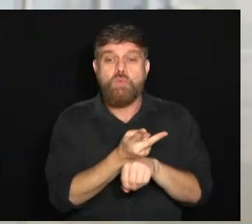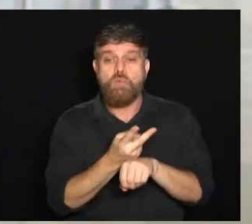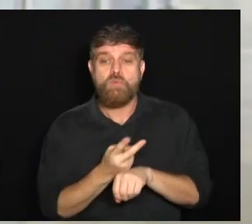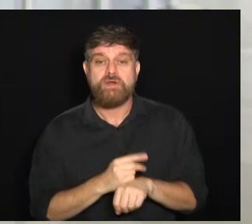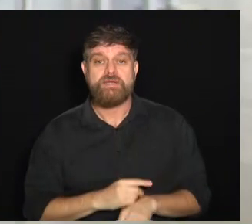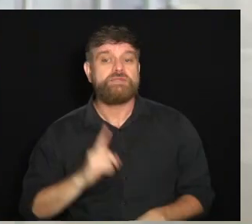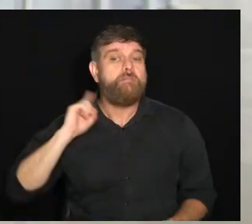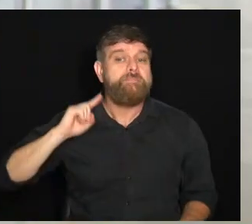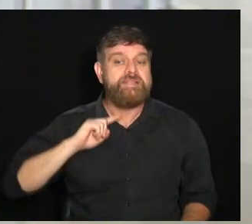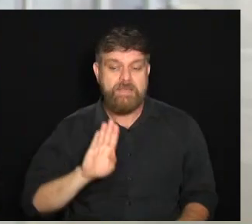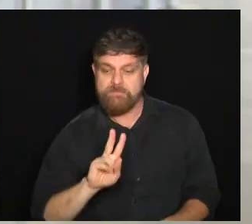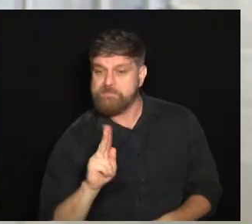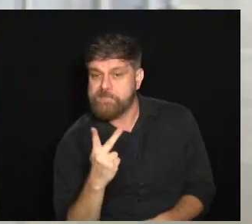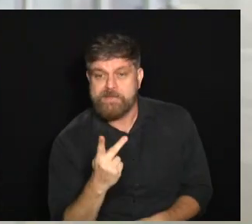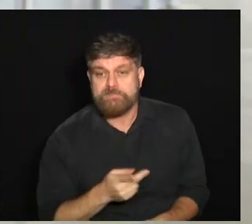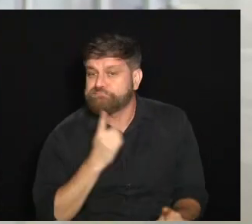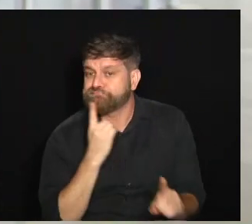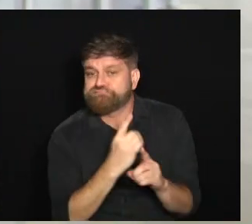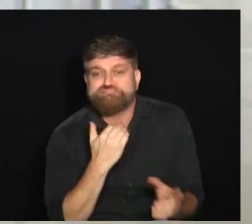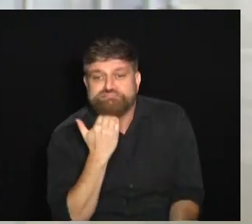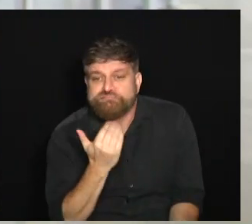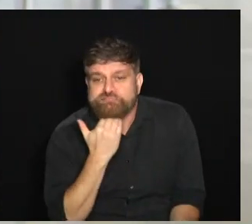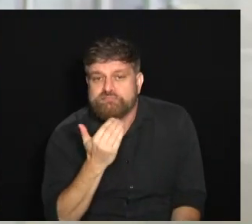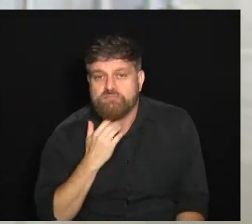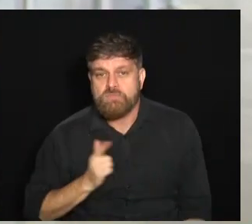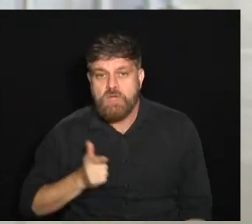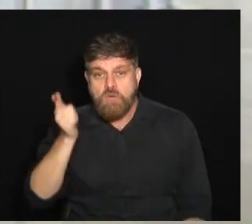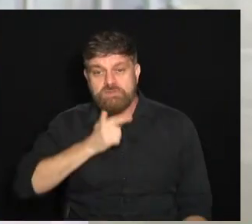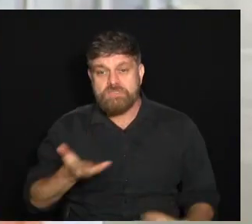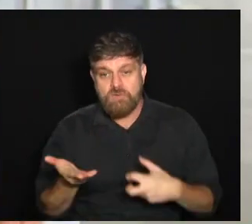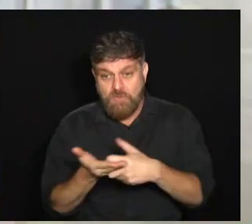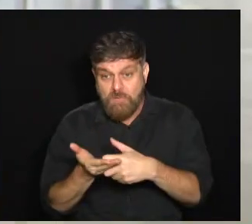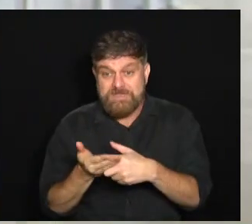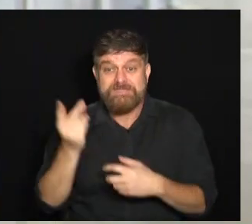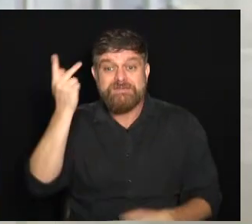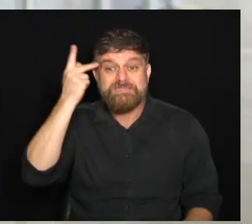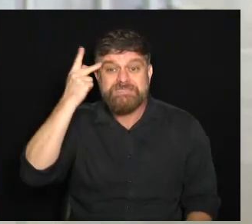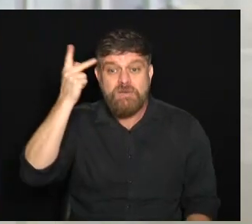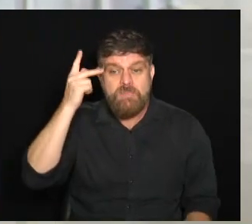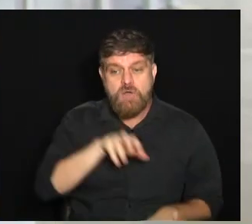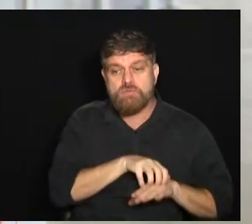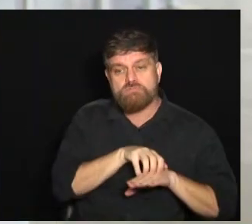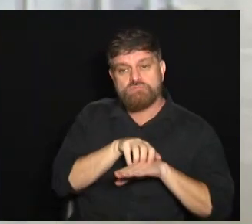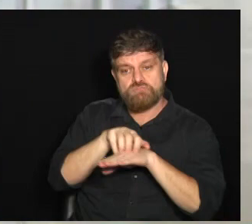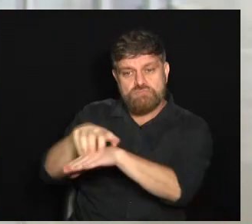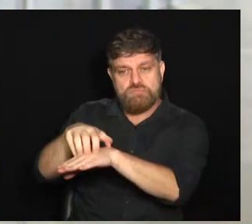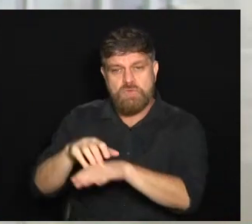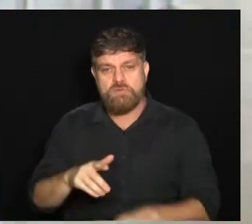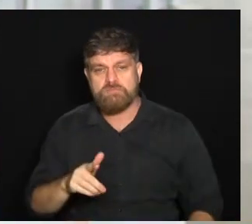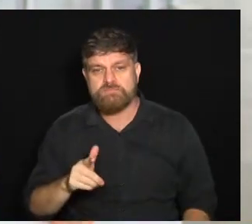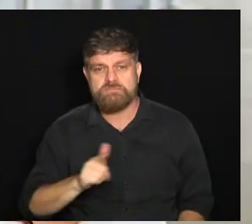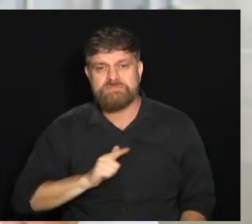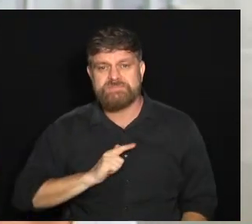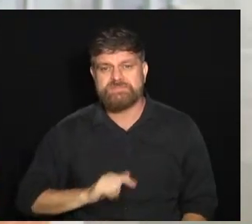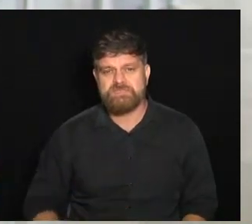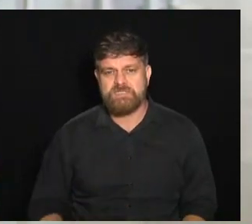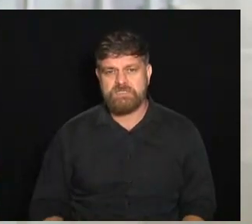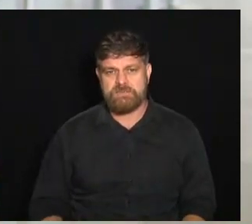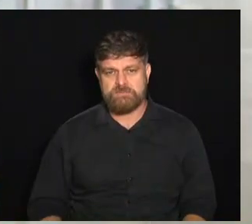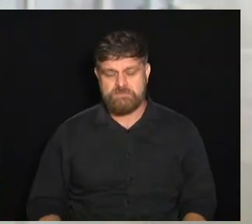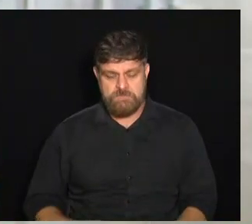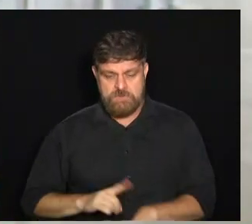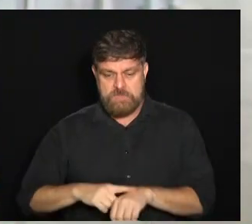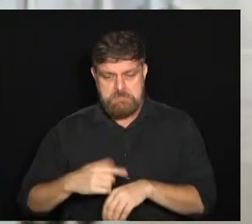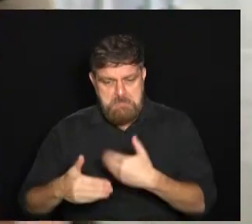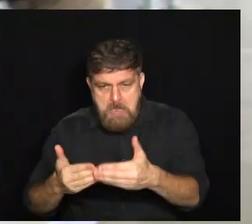Belo Horizonte, não estava encontrando, ele conseguiu comprar uma passagem para São Paulo, ainda assim, para daqui a algum tempo, e